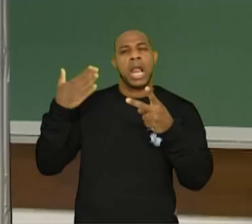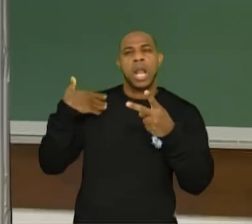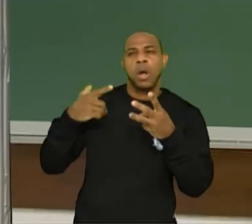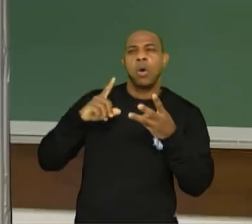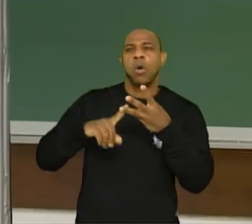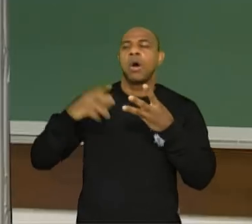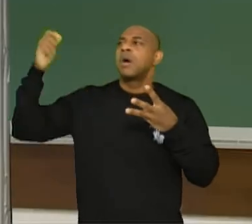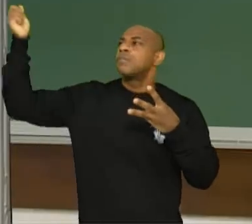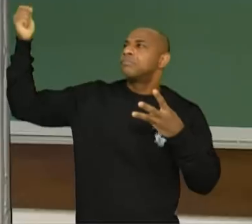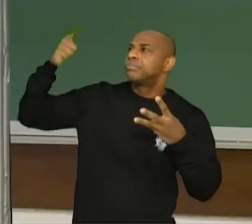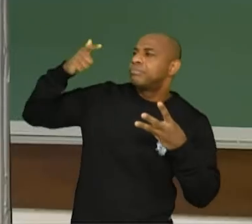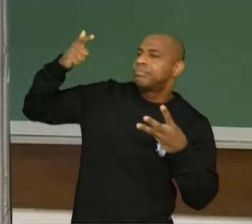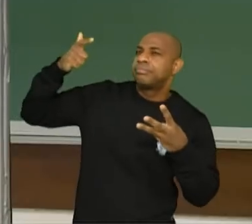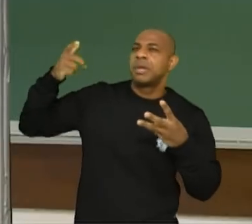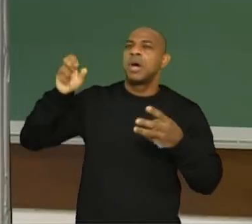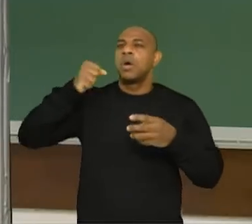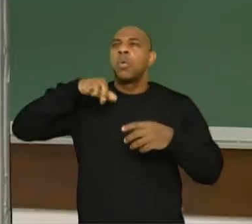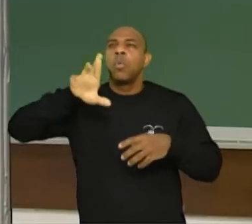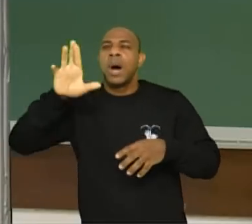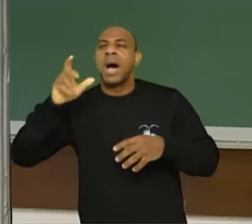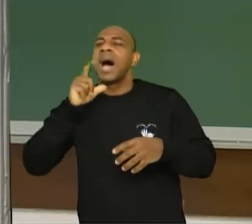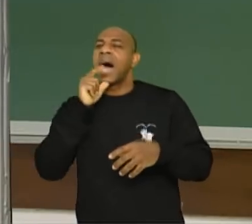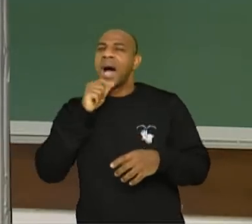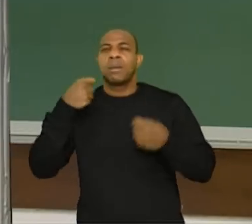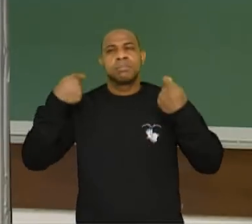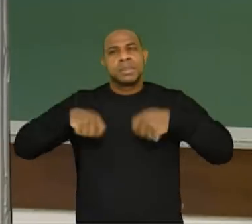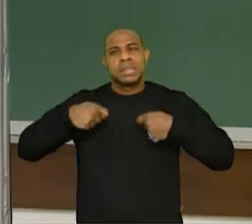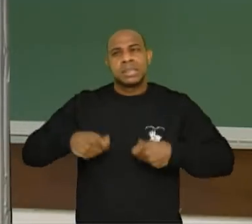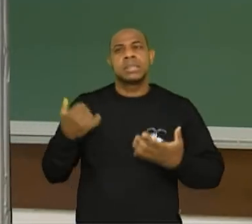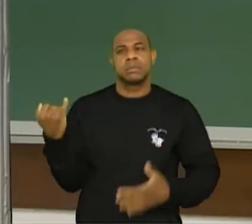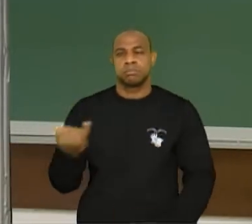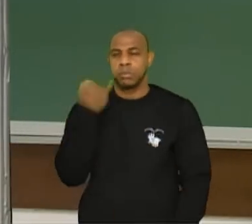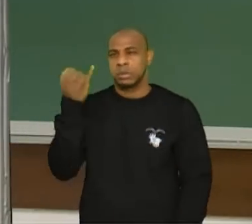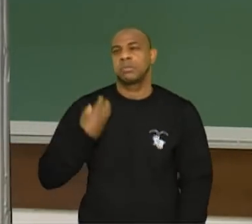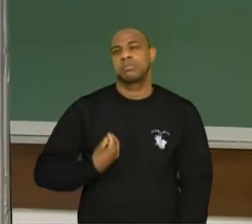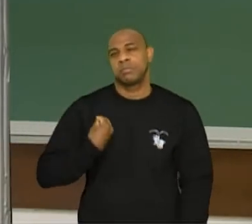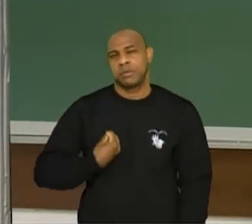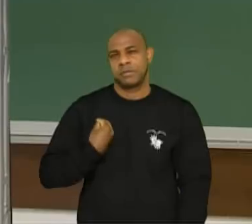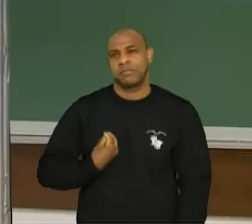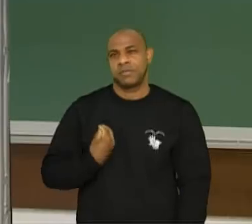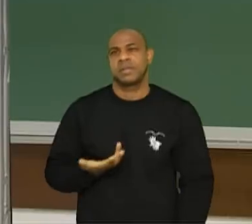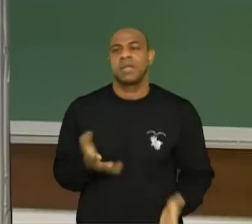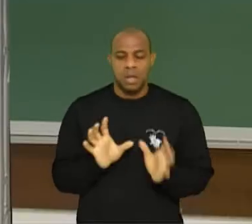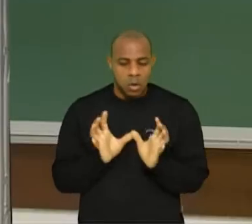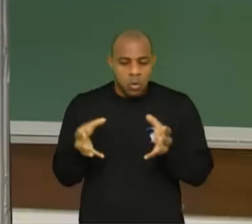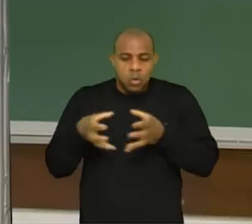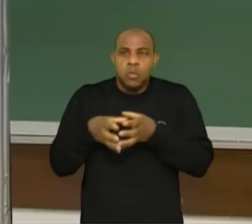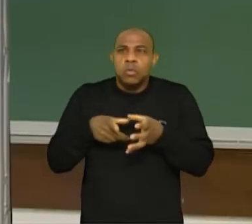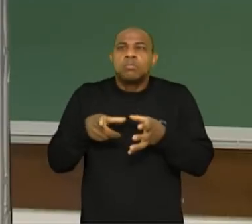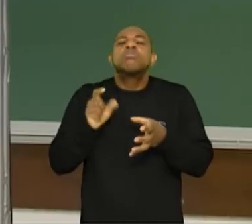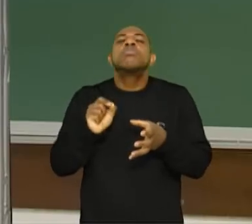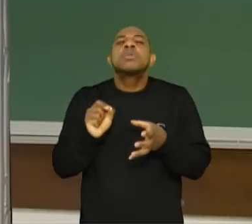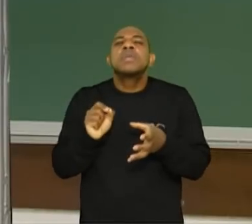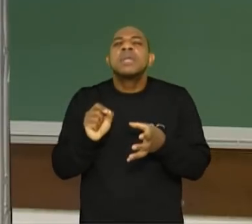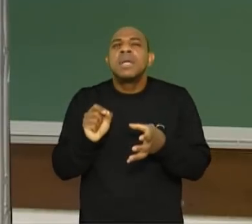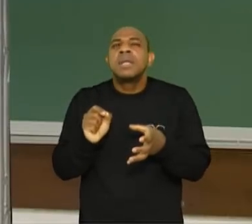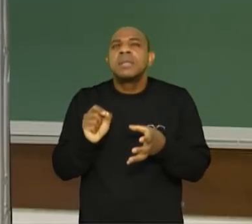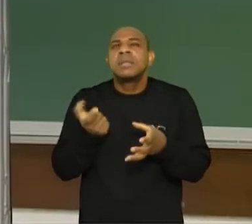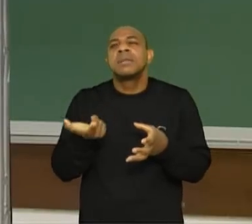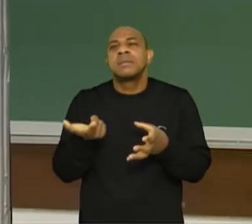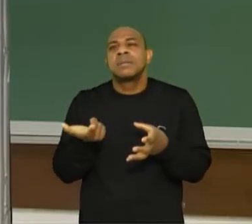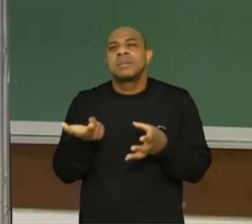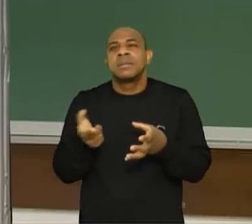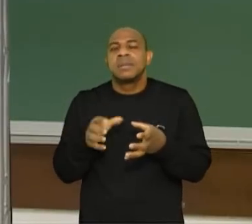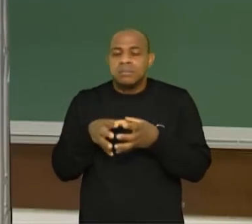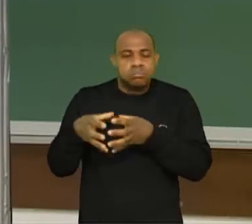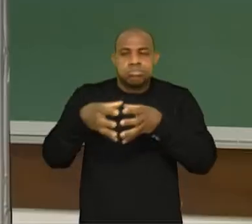a luminosidade, o ar, a água, que são coisas essenciais. O conjunto de tudo isso, comunidade,